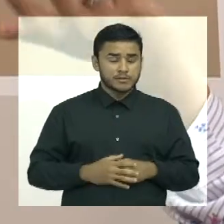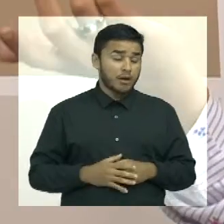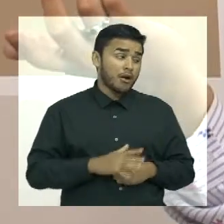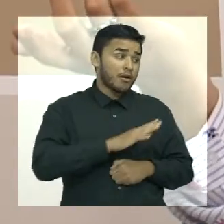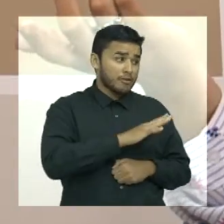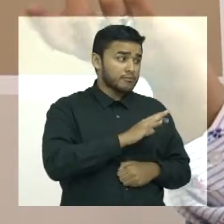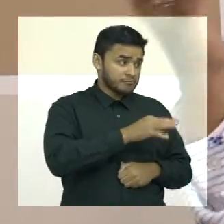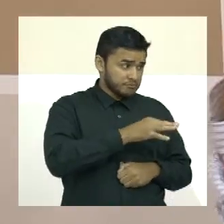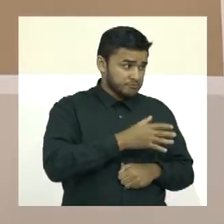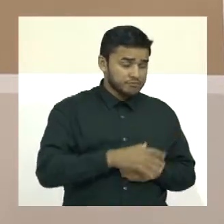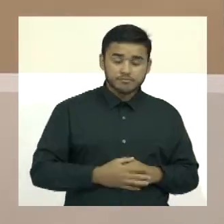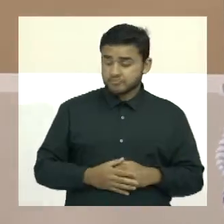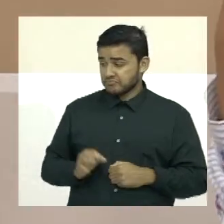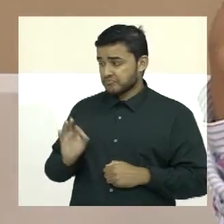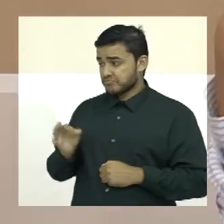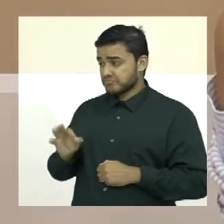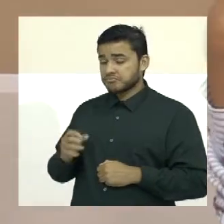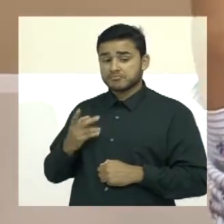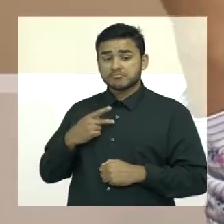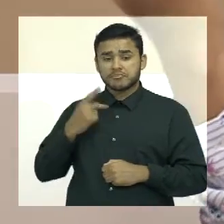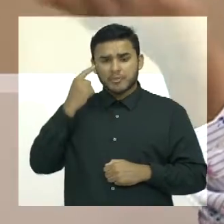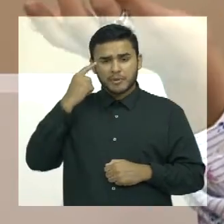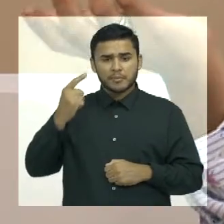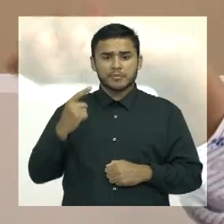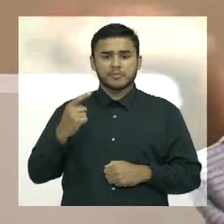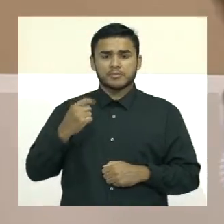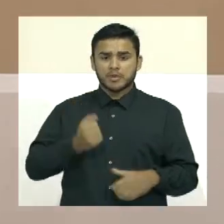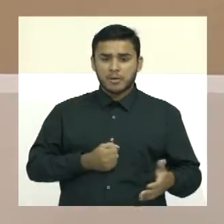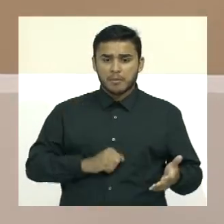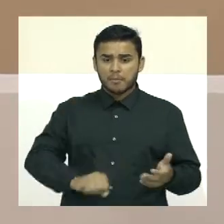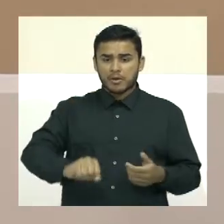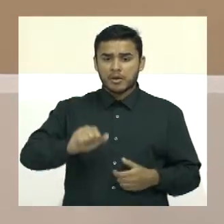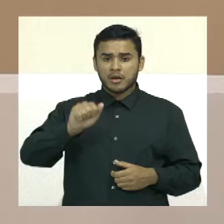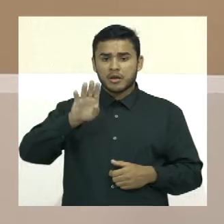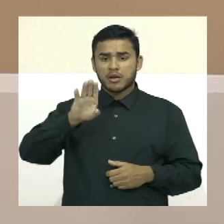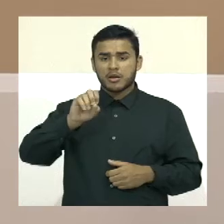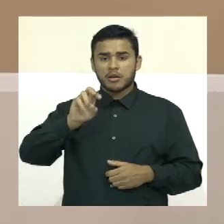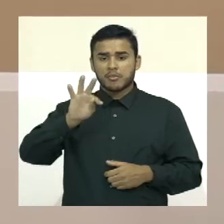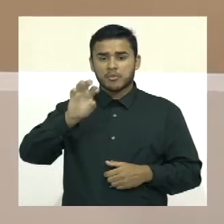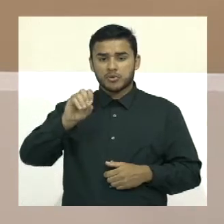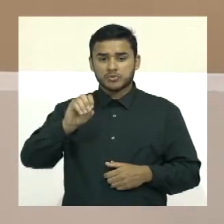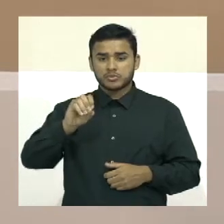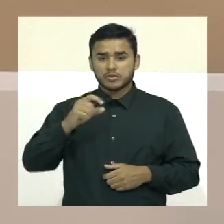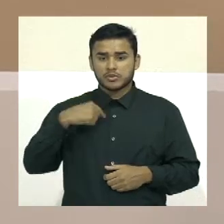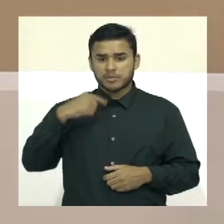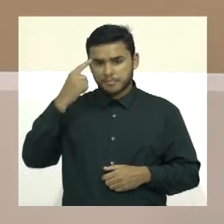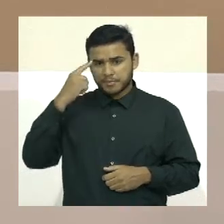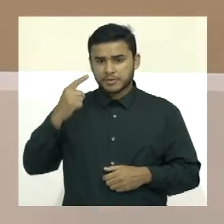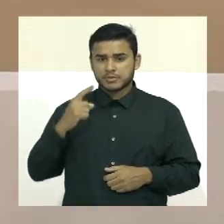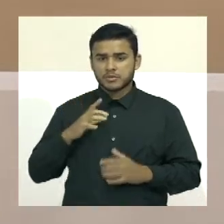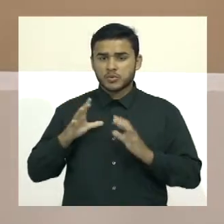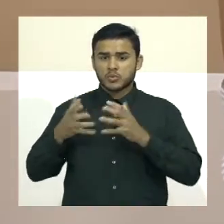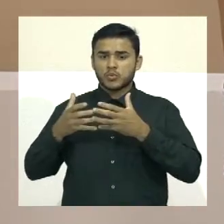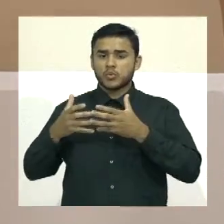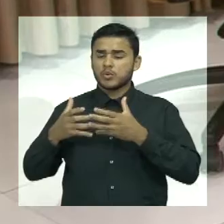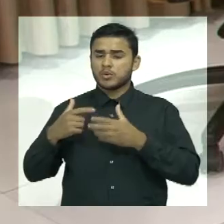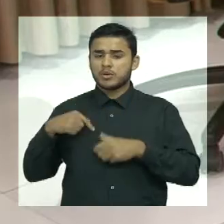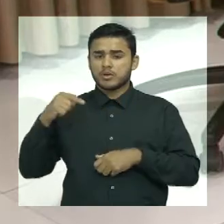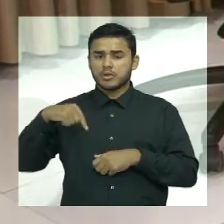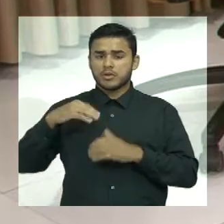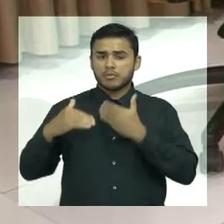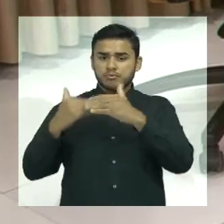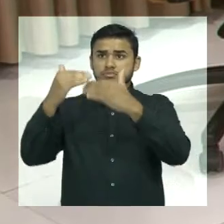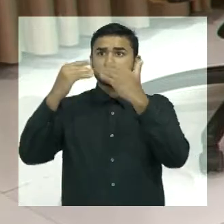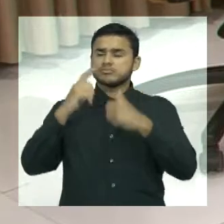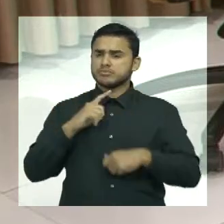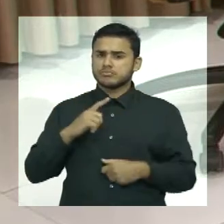aborto como avanço e a erotização das crianças como avanço são os movimentos progressistas. Quando a gente vai para a ciência, que tipo de progresso é